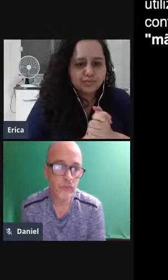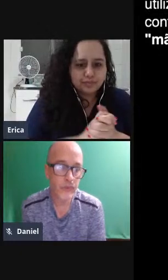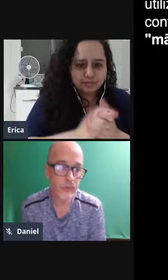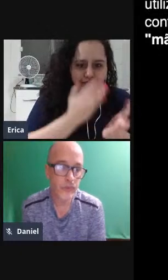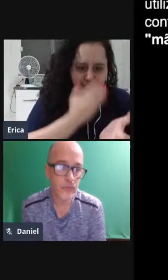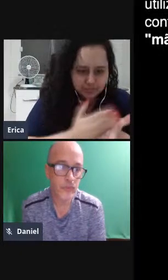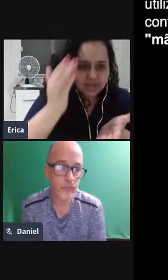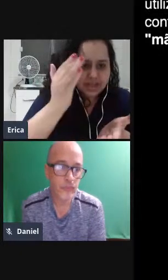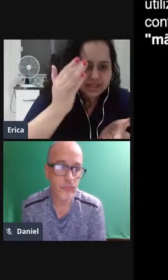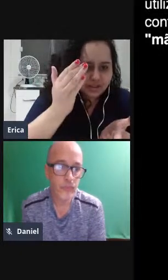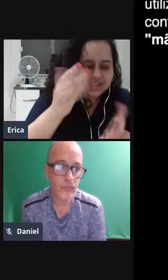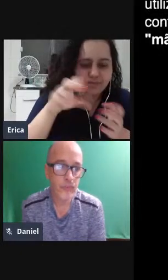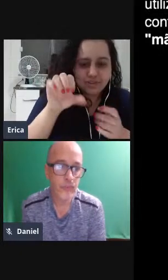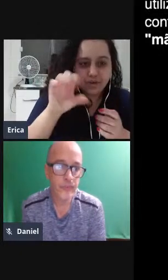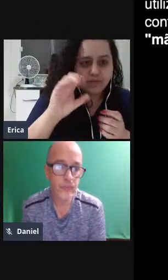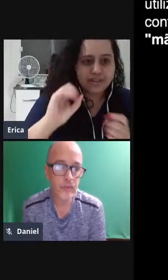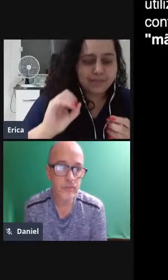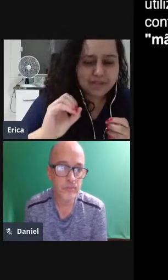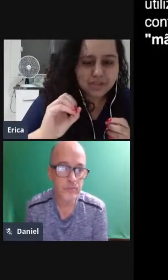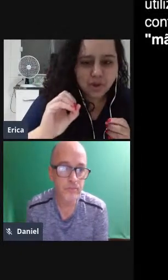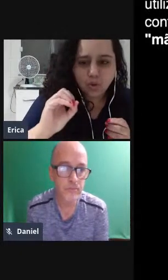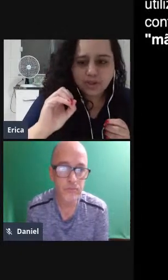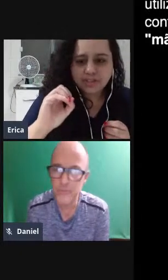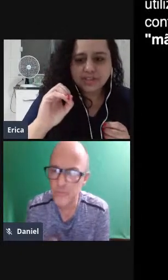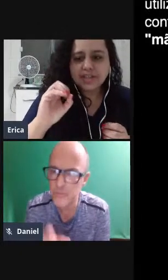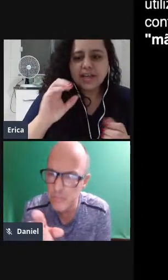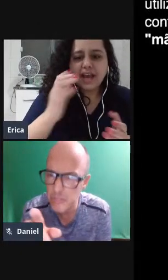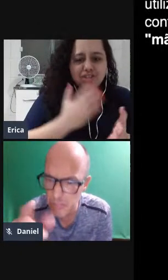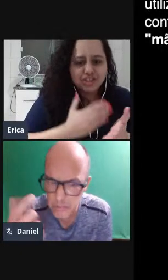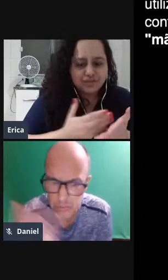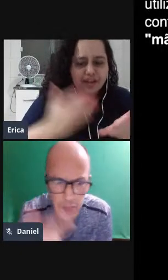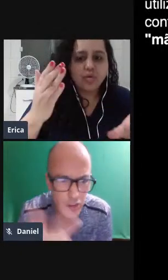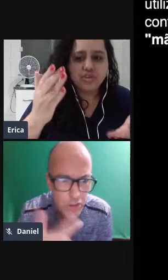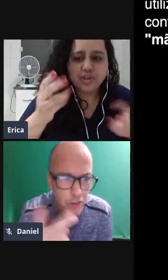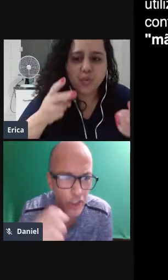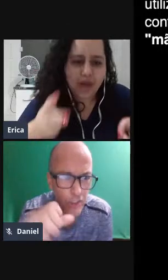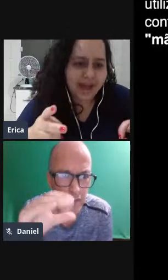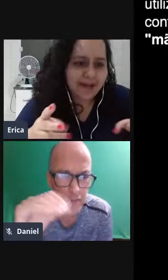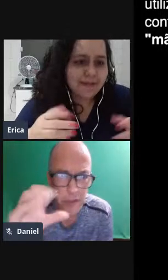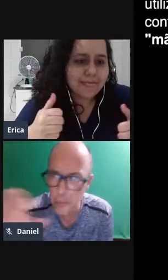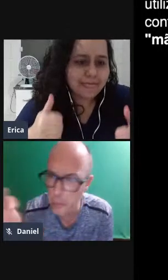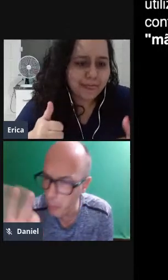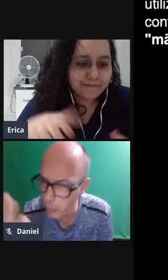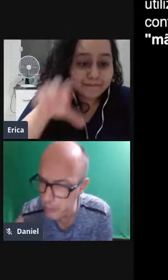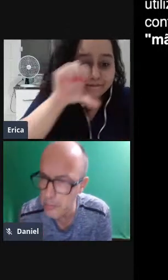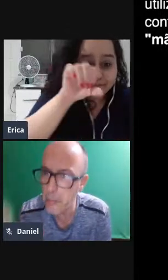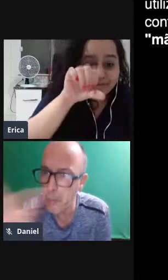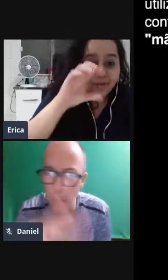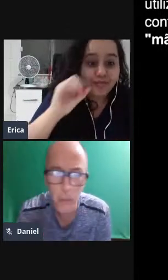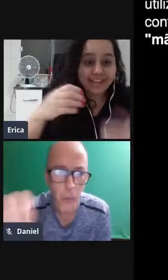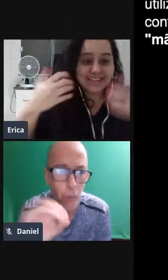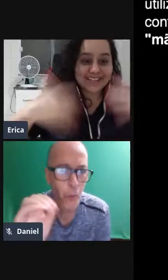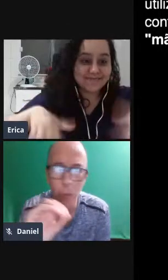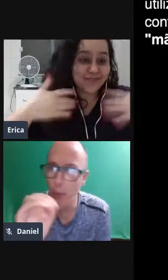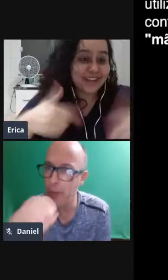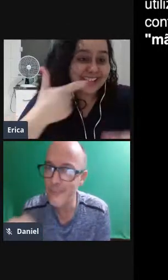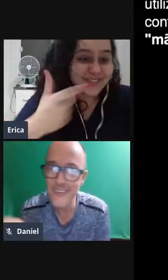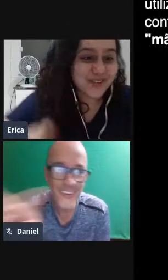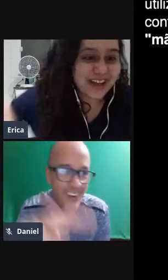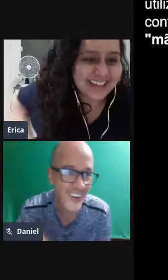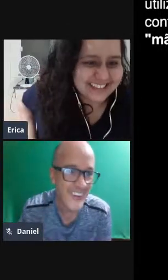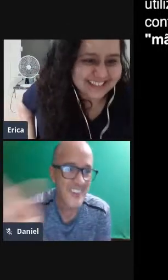Pronto. Nós temos já 90 pessoas. A gente vai continuar.